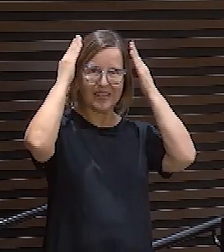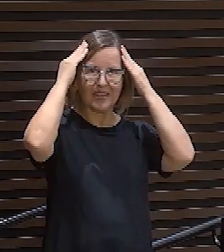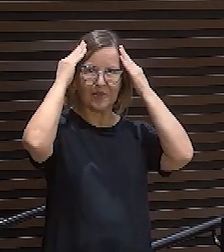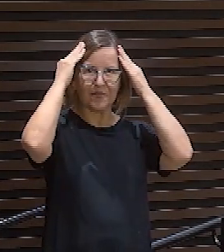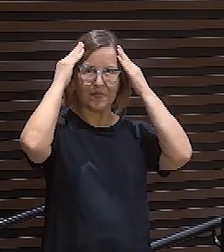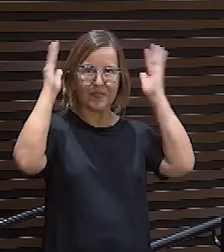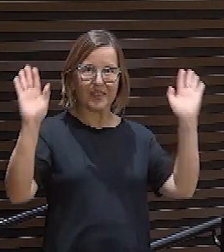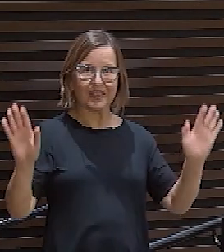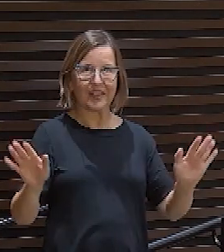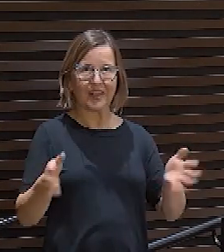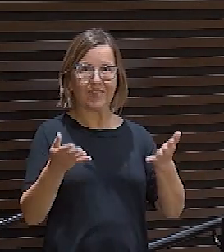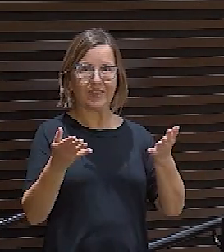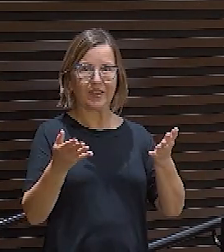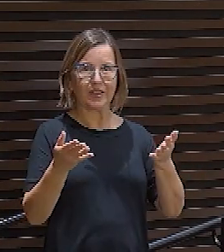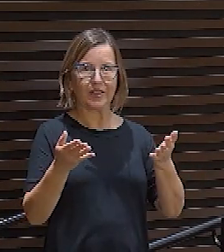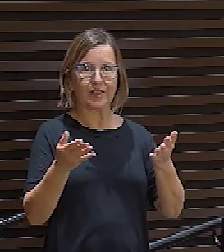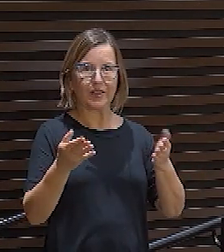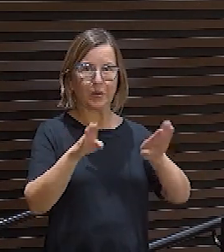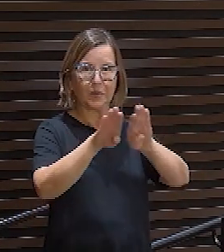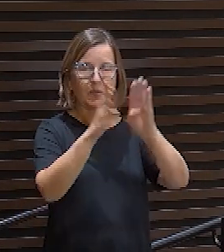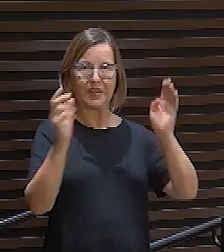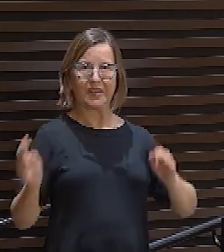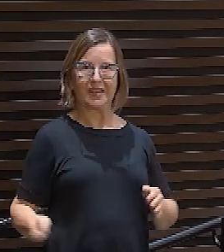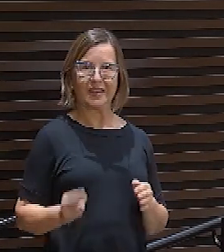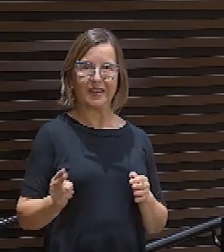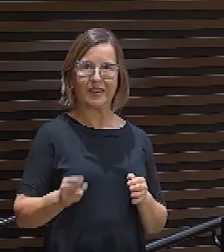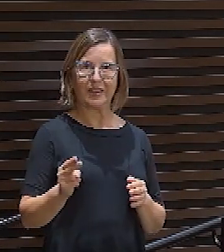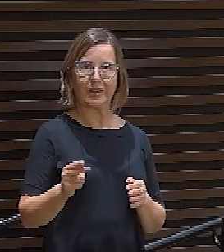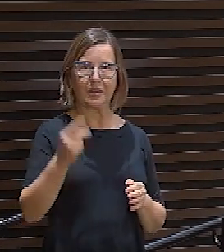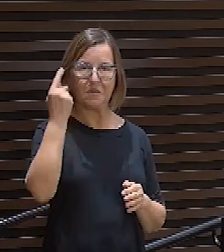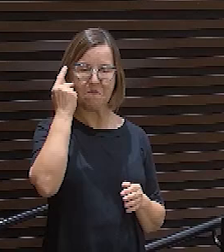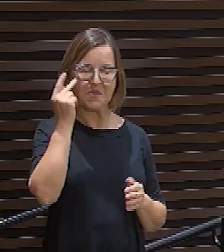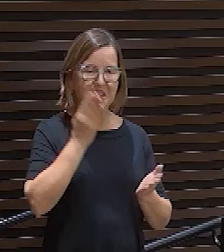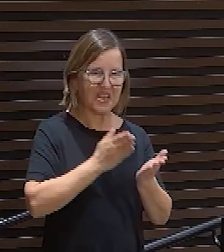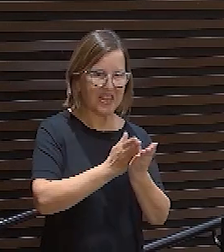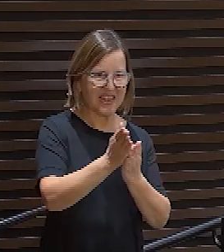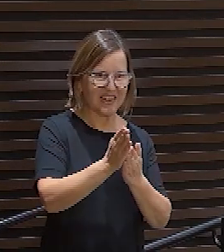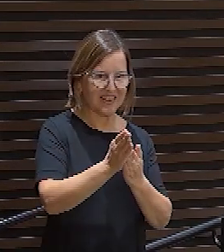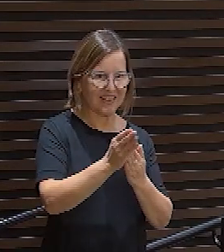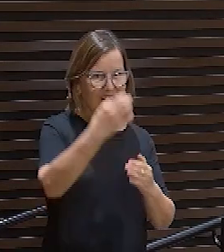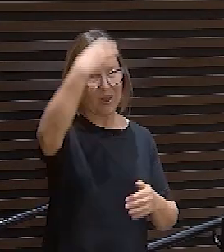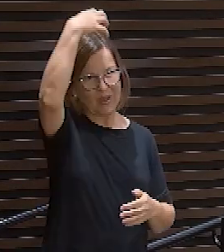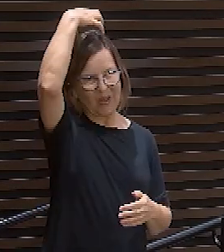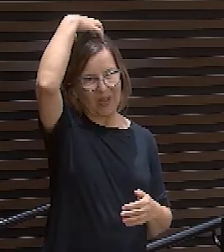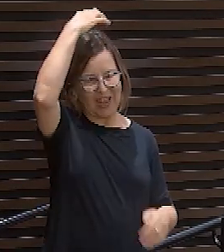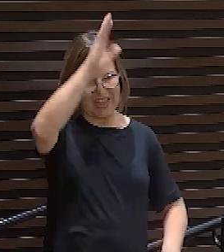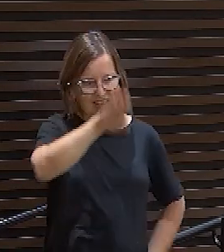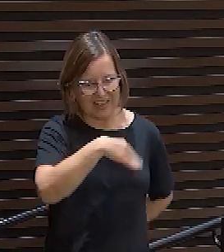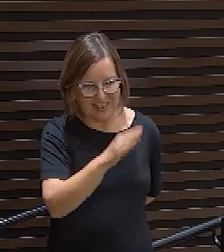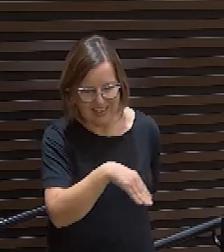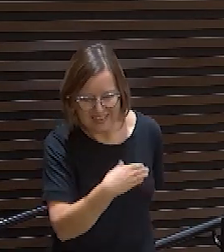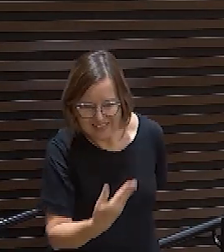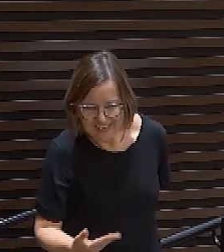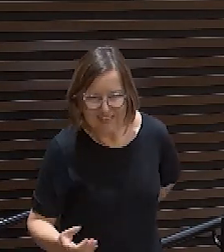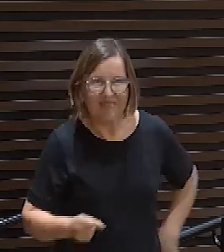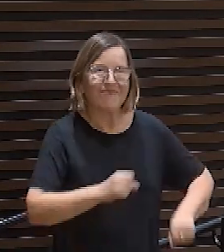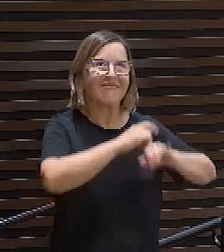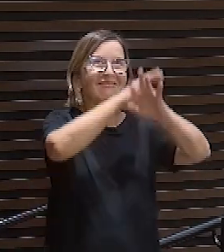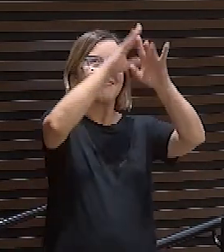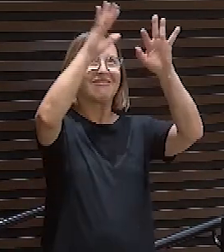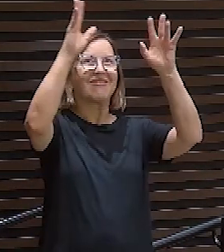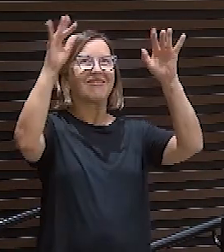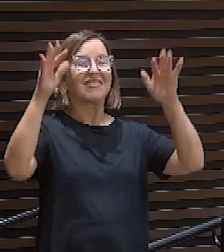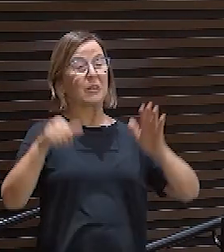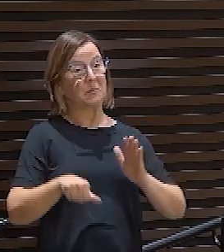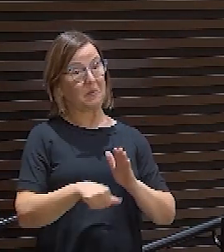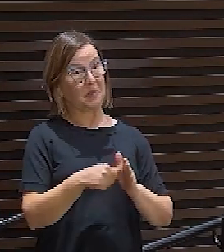cabeças. Levantai-vos, ó portais eternos, para que entre o Rei da Glória. E pela primeira